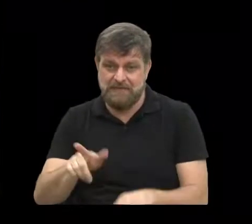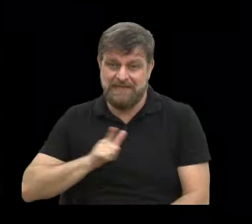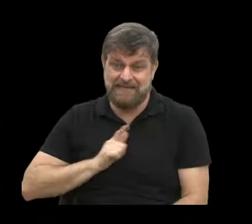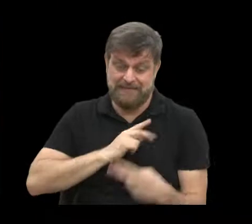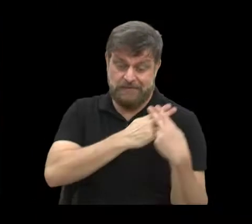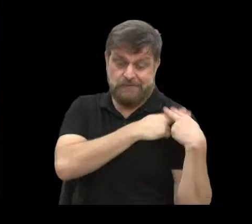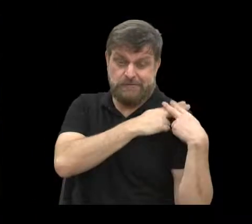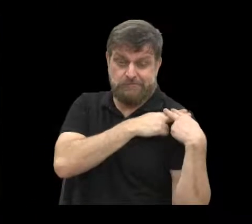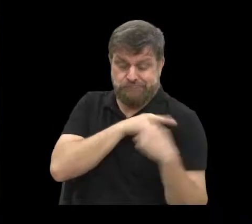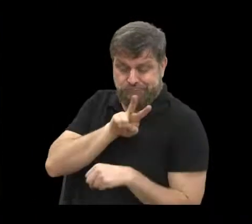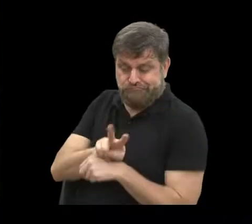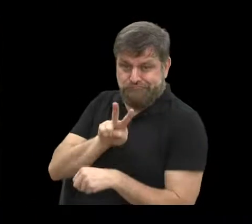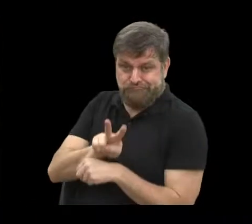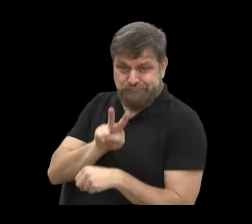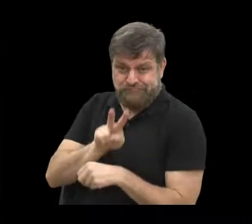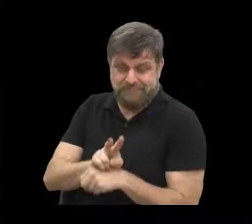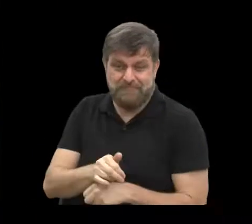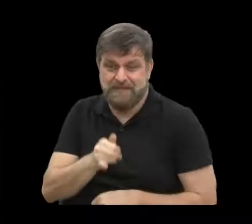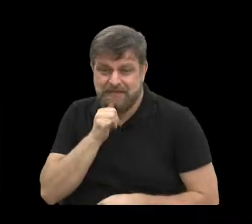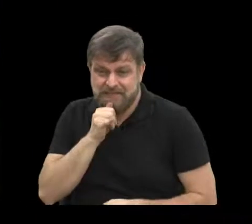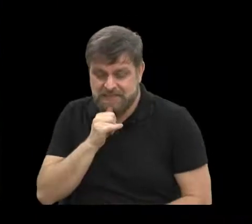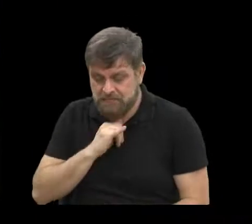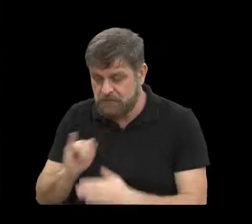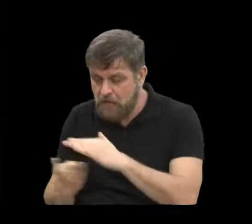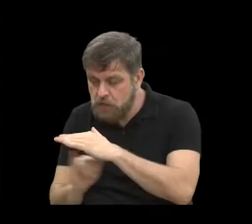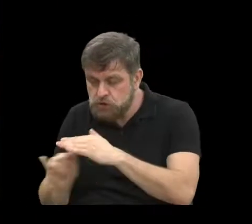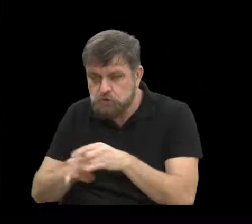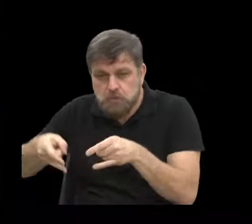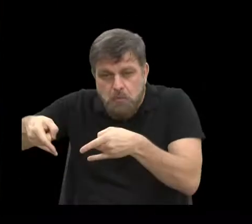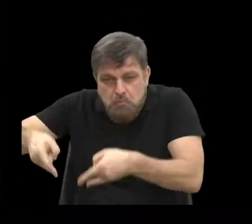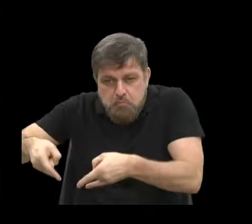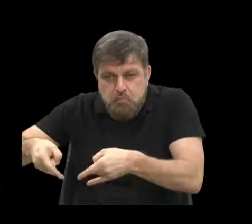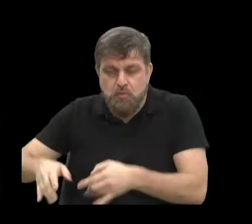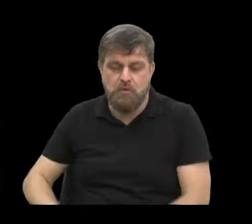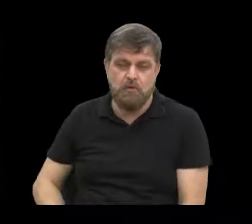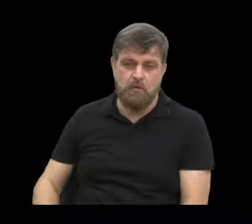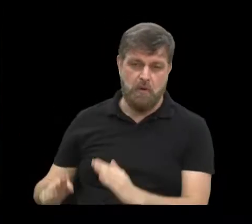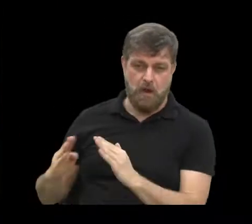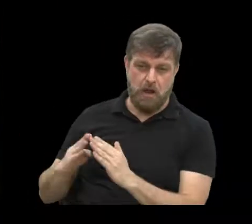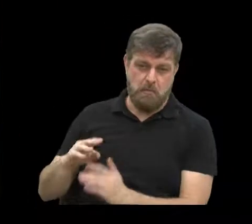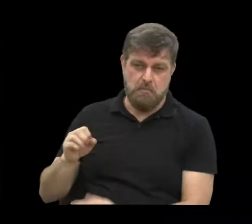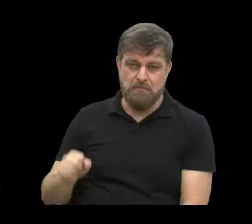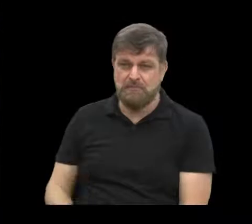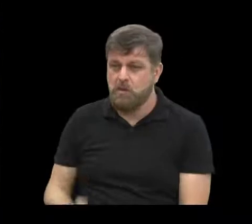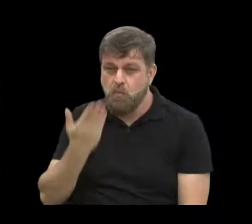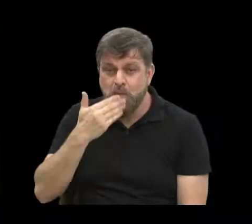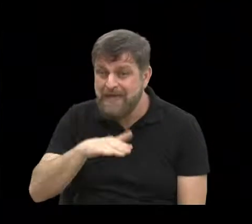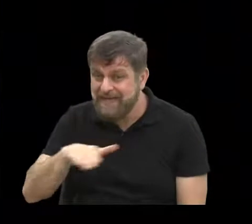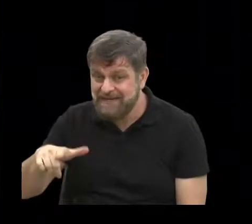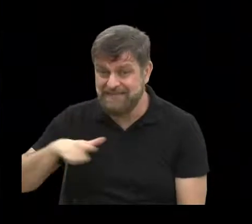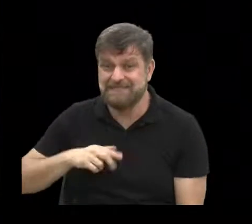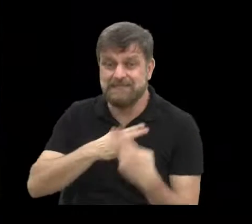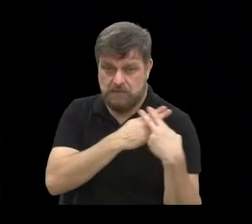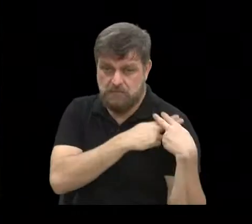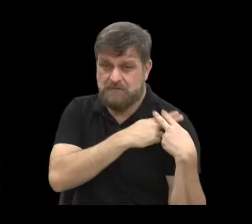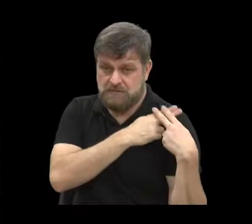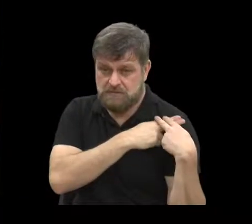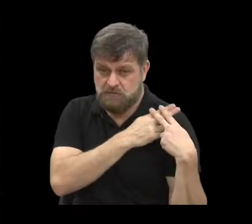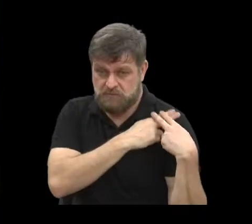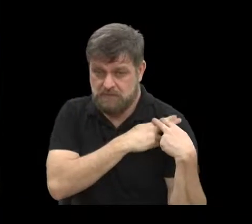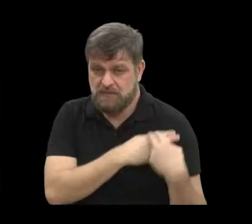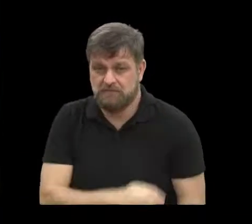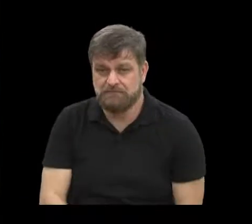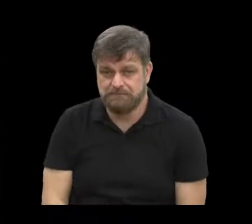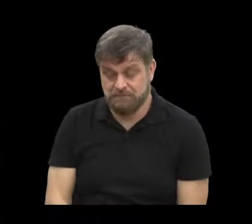parcialmente, que estejam internadas em instituições ou abrigo, tá? Não é a criança que tem um responsável